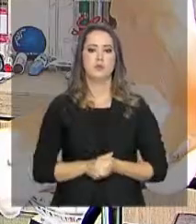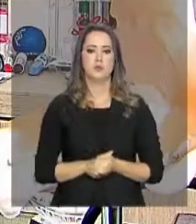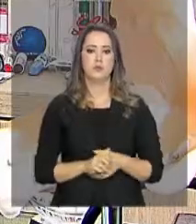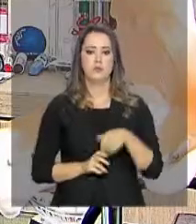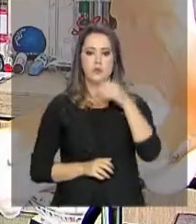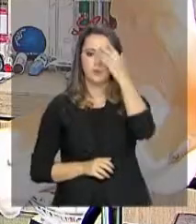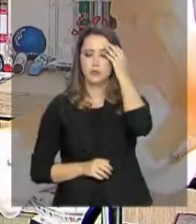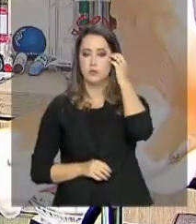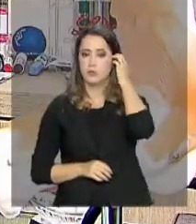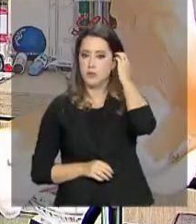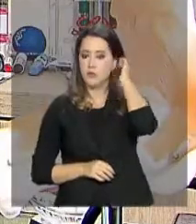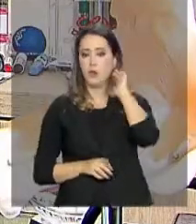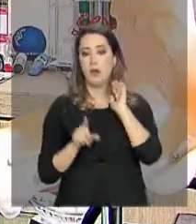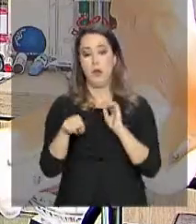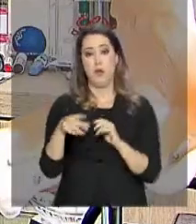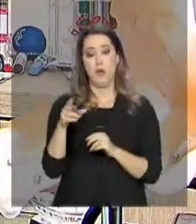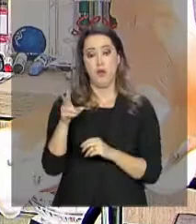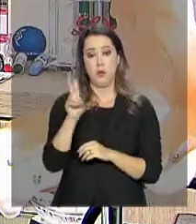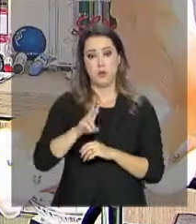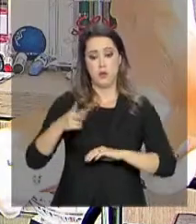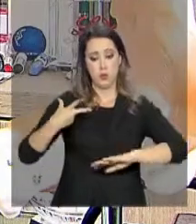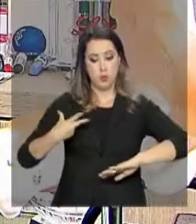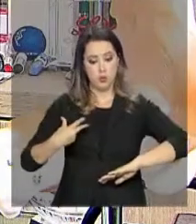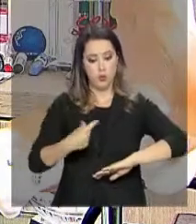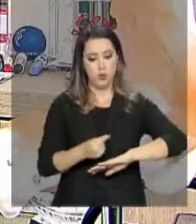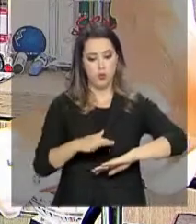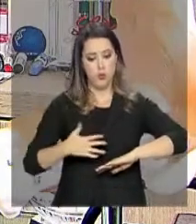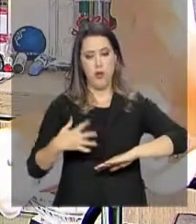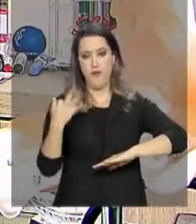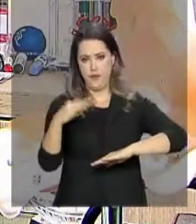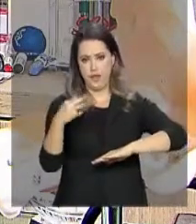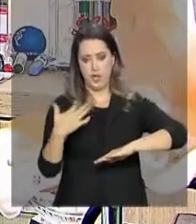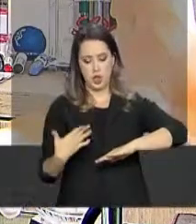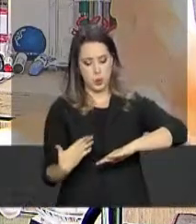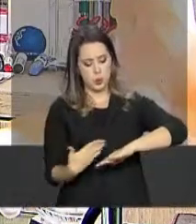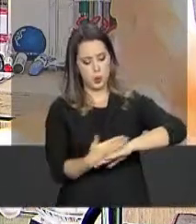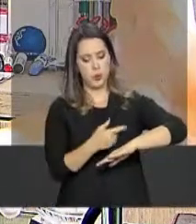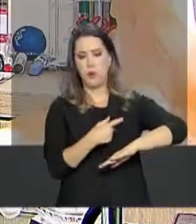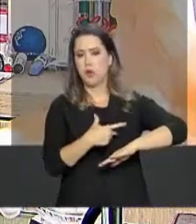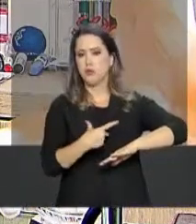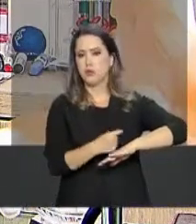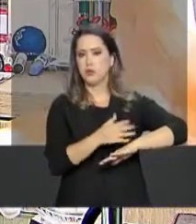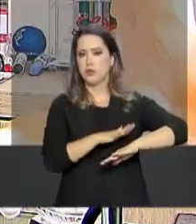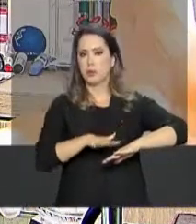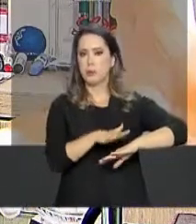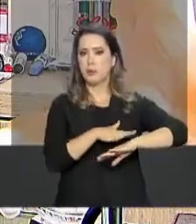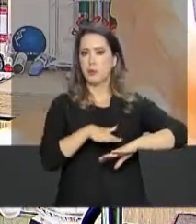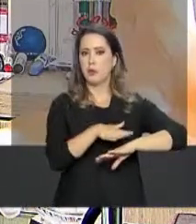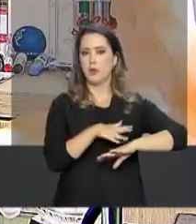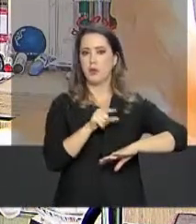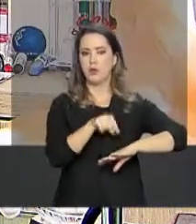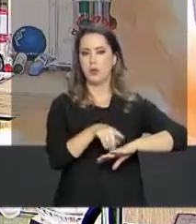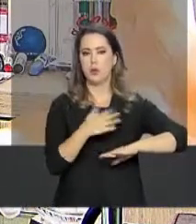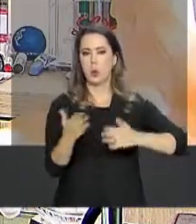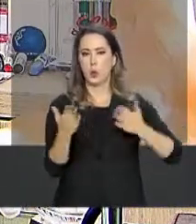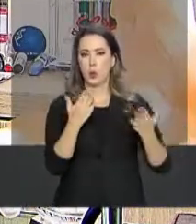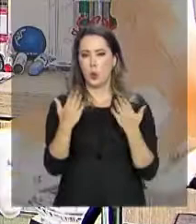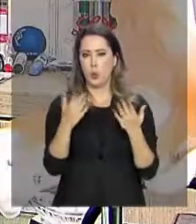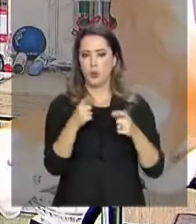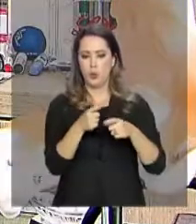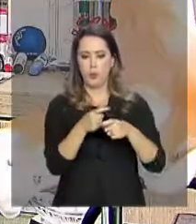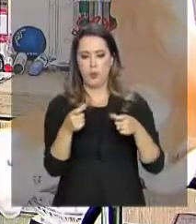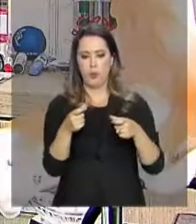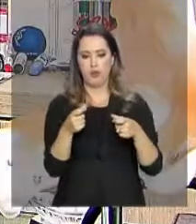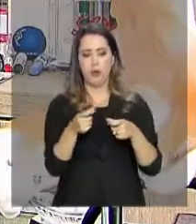com a seringa na ou cera e aí então a gente nunca vai ser feita uma medida daquela